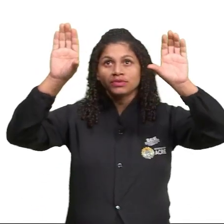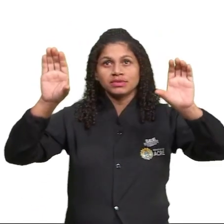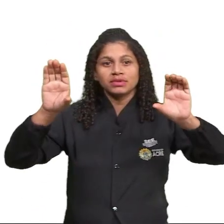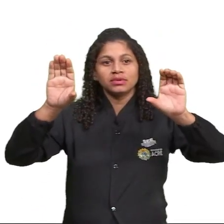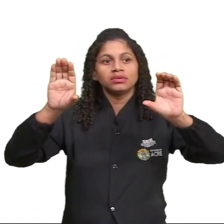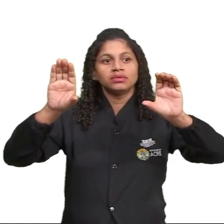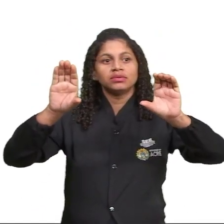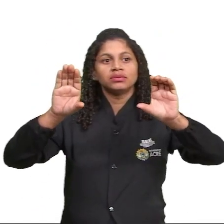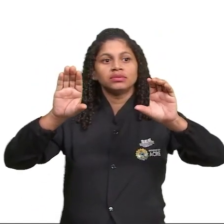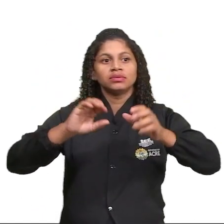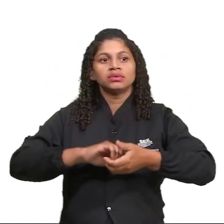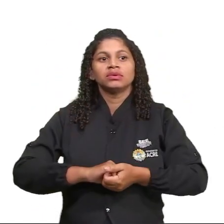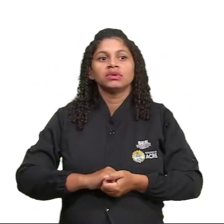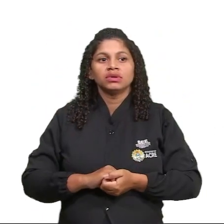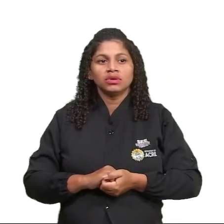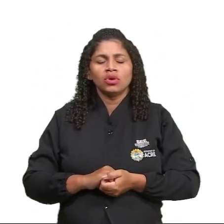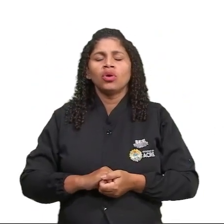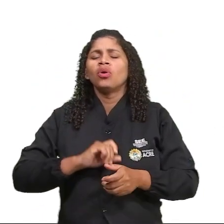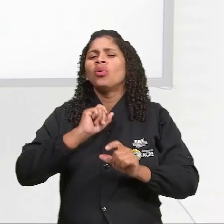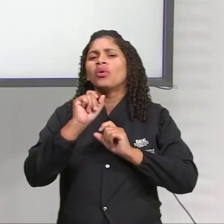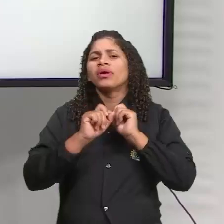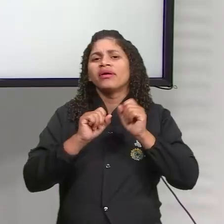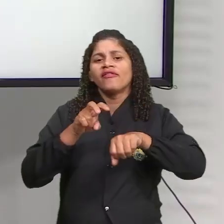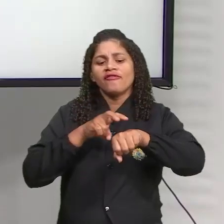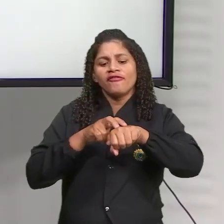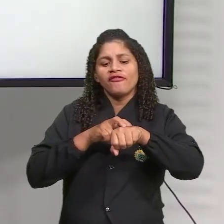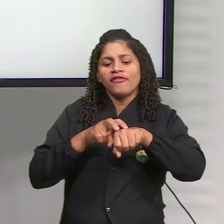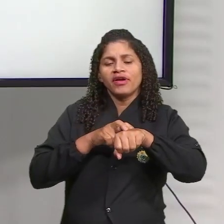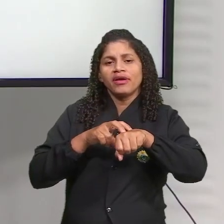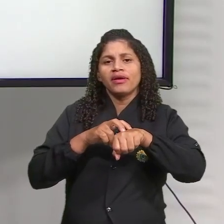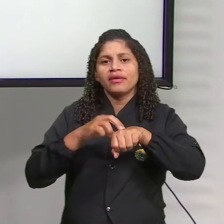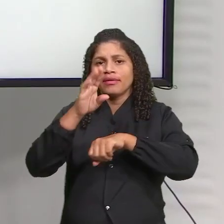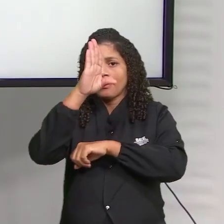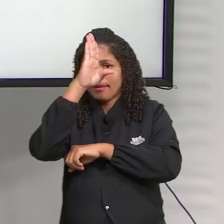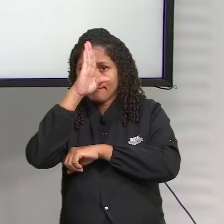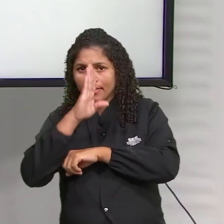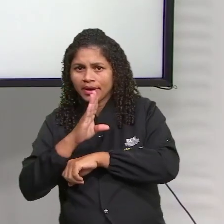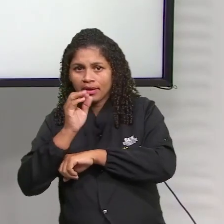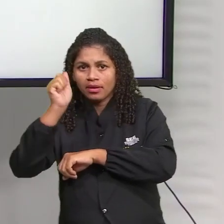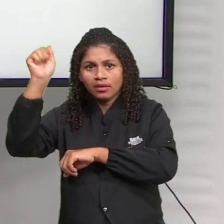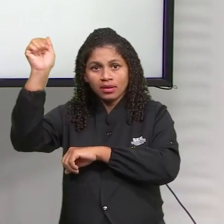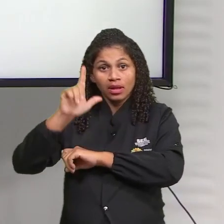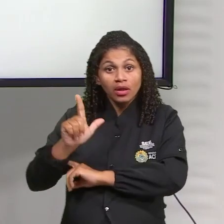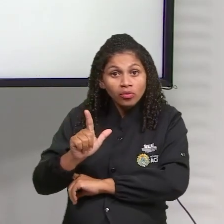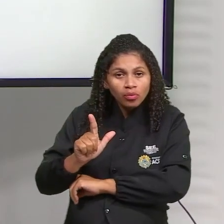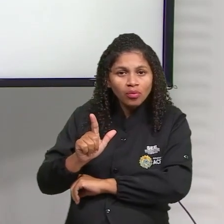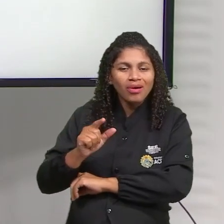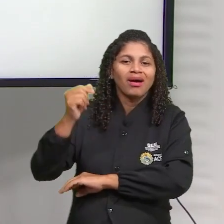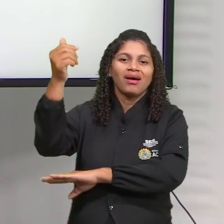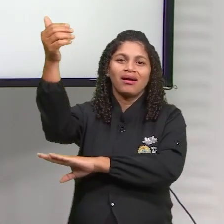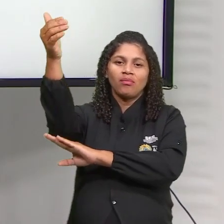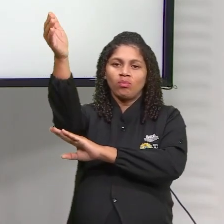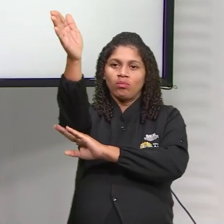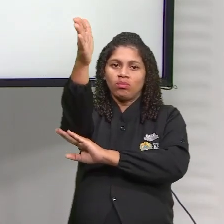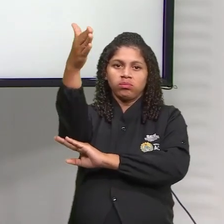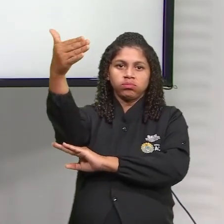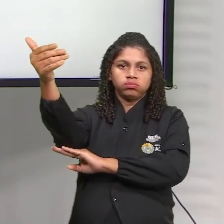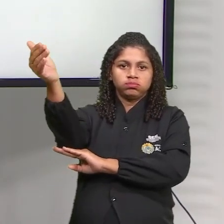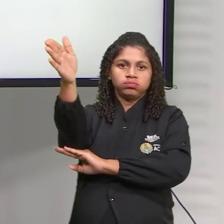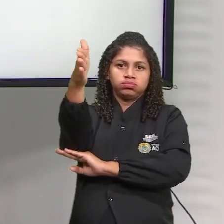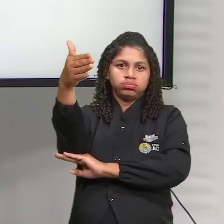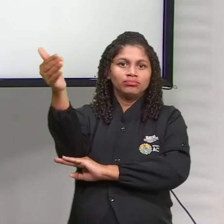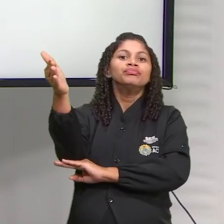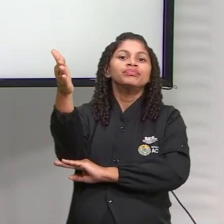vocês, o que é verde, amarelo e azul? De cabeça. Nossa bandeira. Então ele fala sobre um ambiente